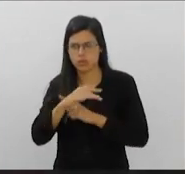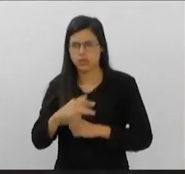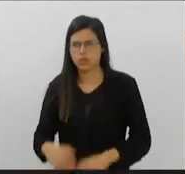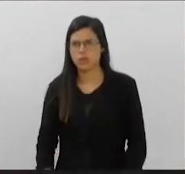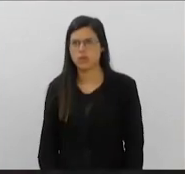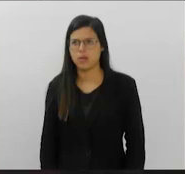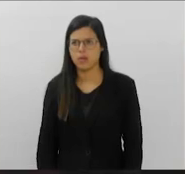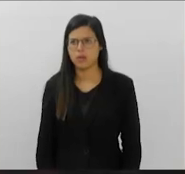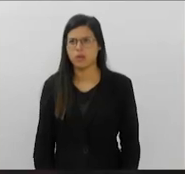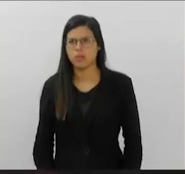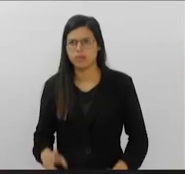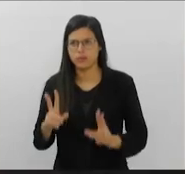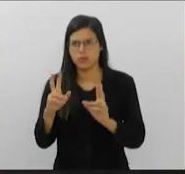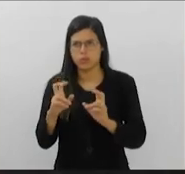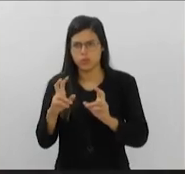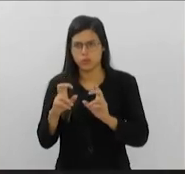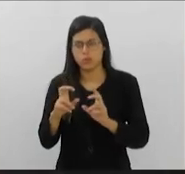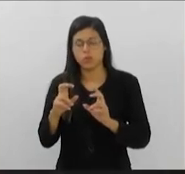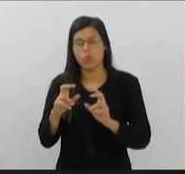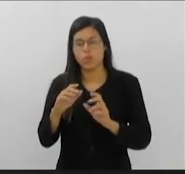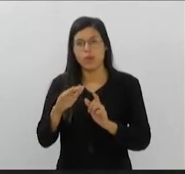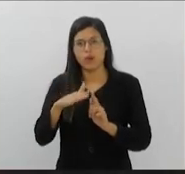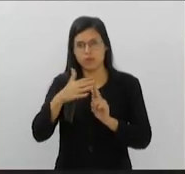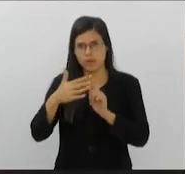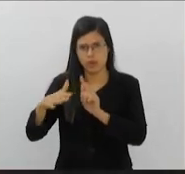Sobre a Baía de Guanabara, o derramamento de óleo,